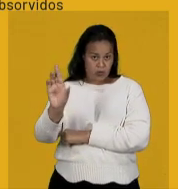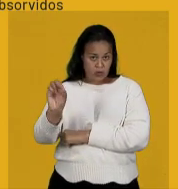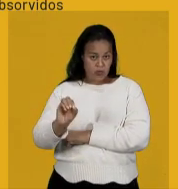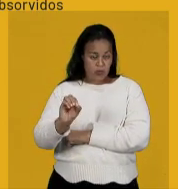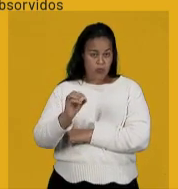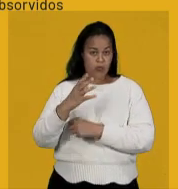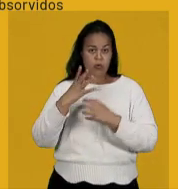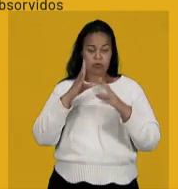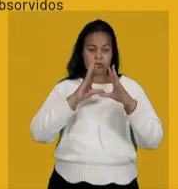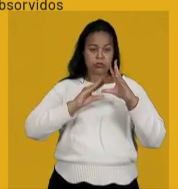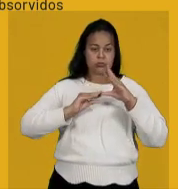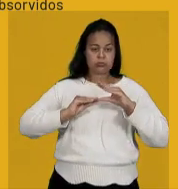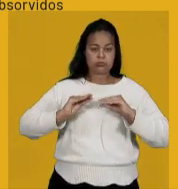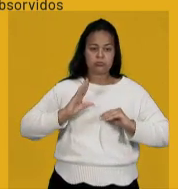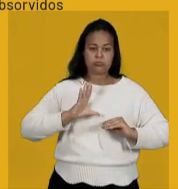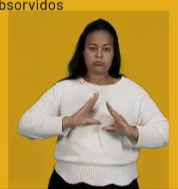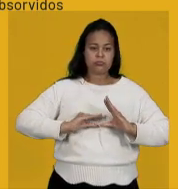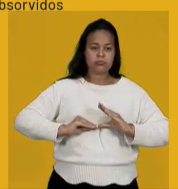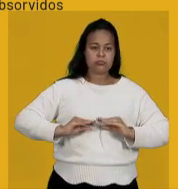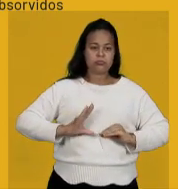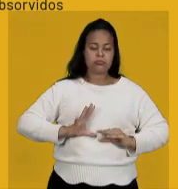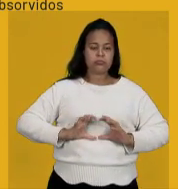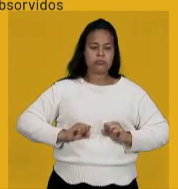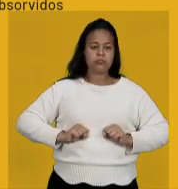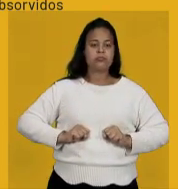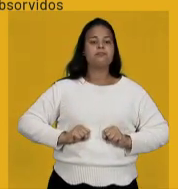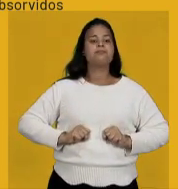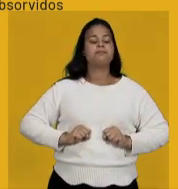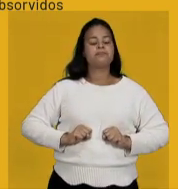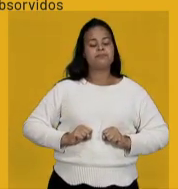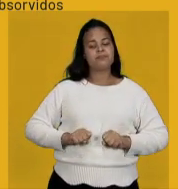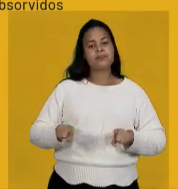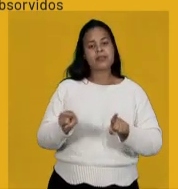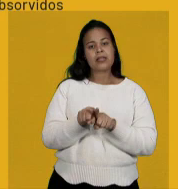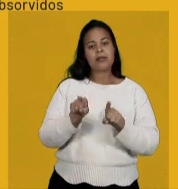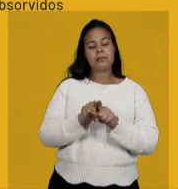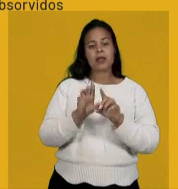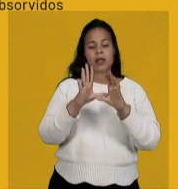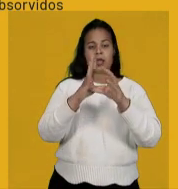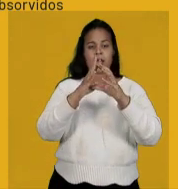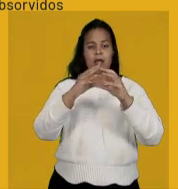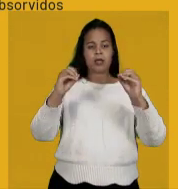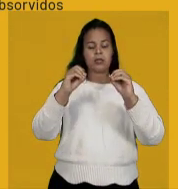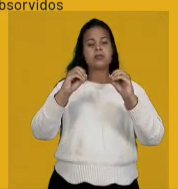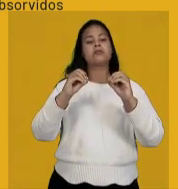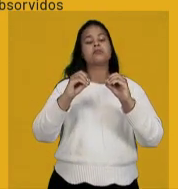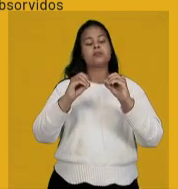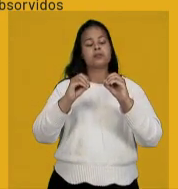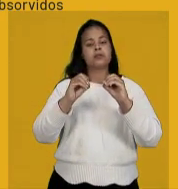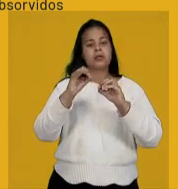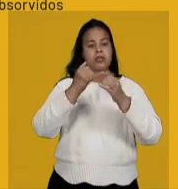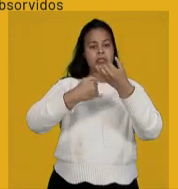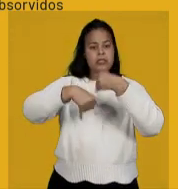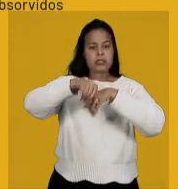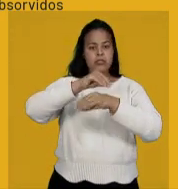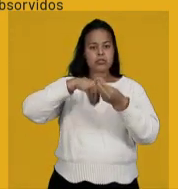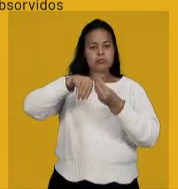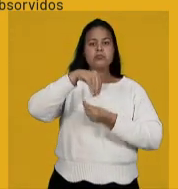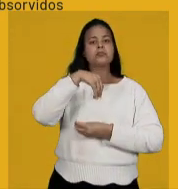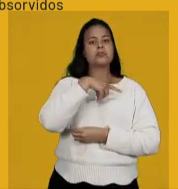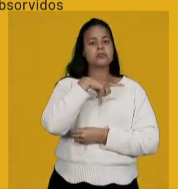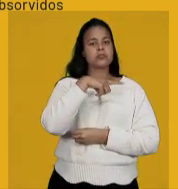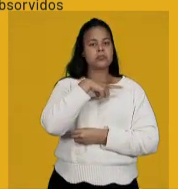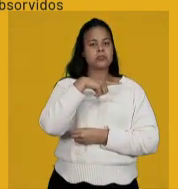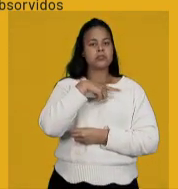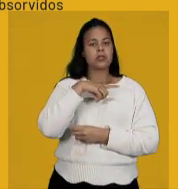organismo. A função dele, formação de enzimas, as quais modificam muitas reações químicas no corpo. E